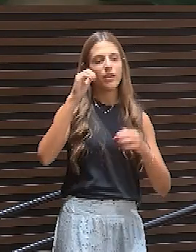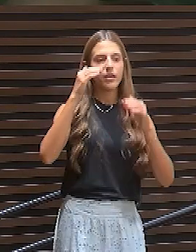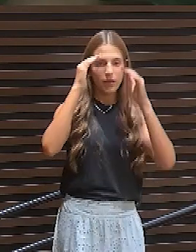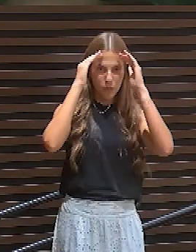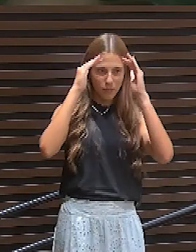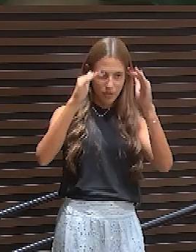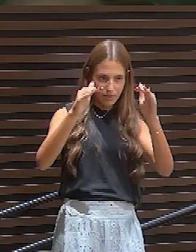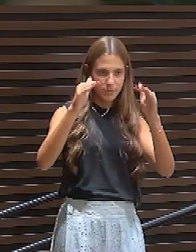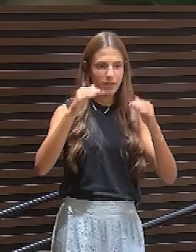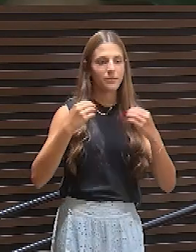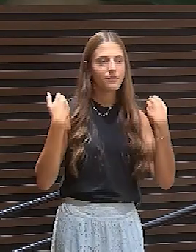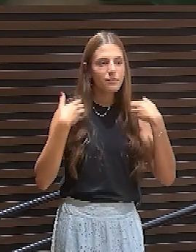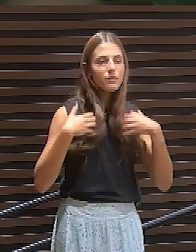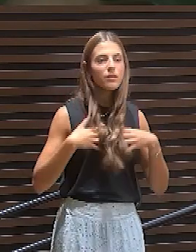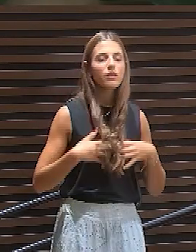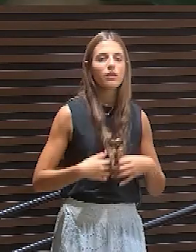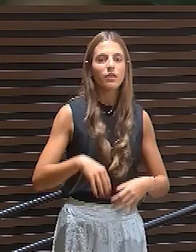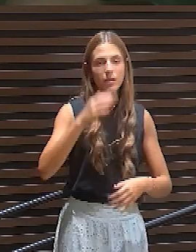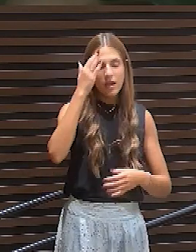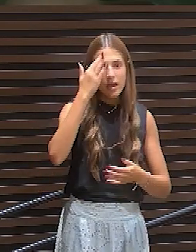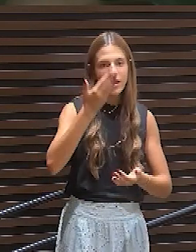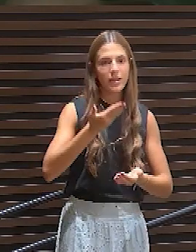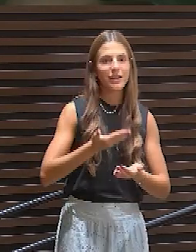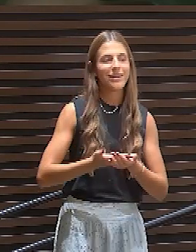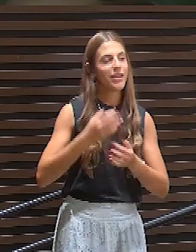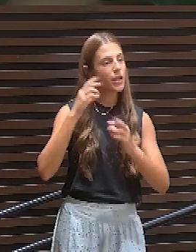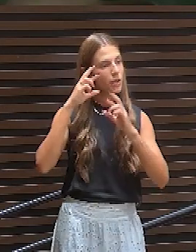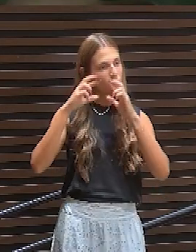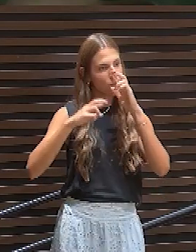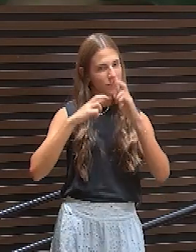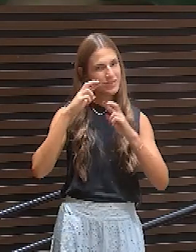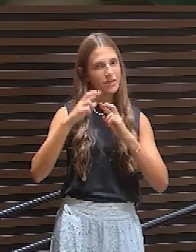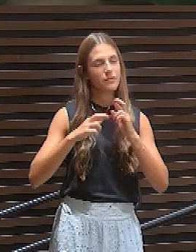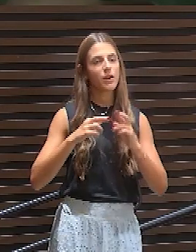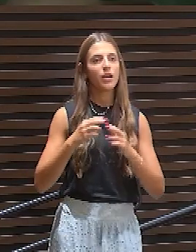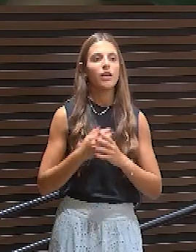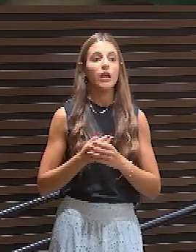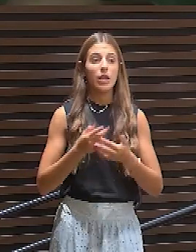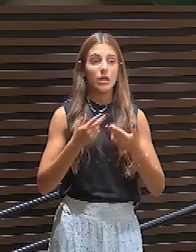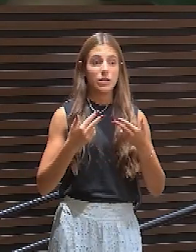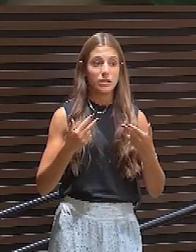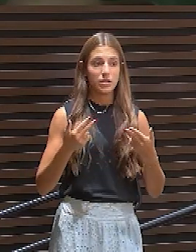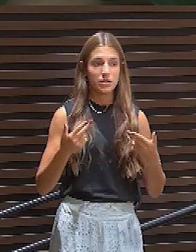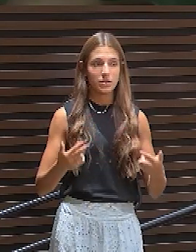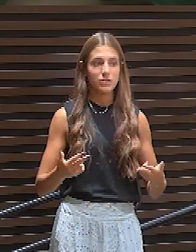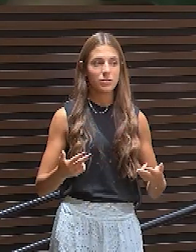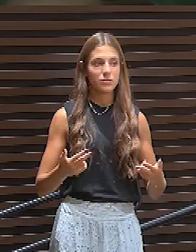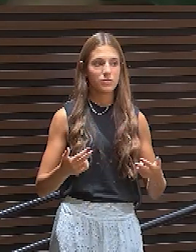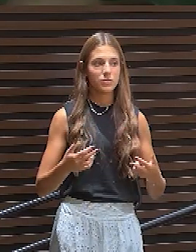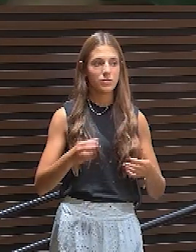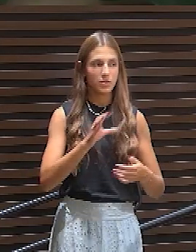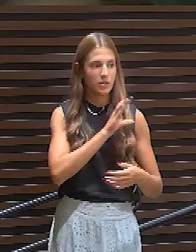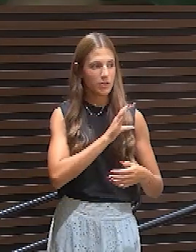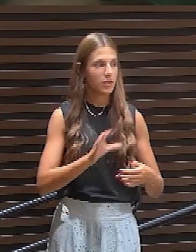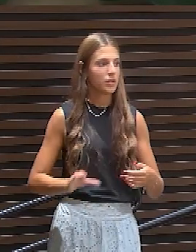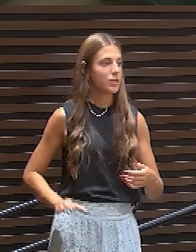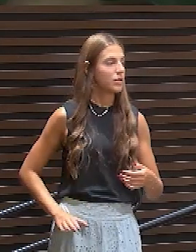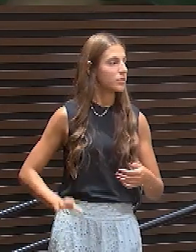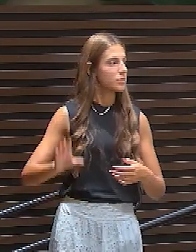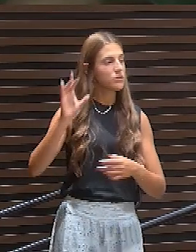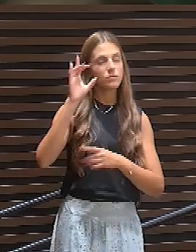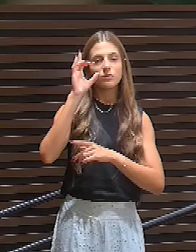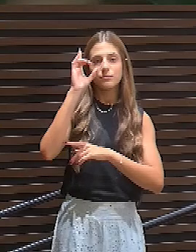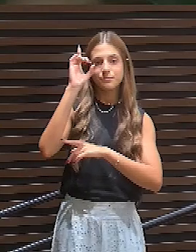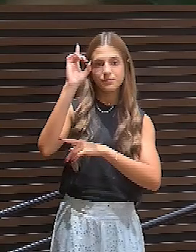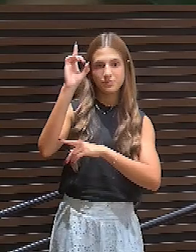Crer e observar o que Cristo ordena. O fiel obedece